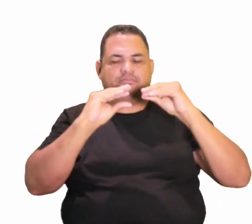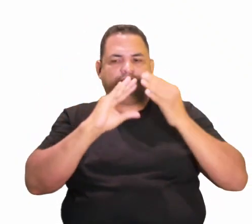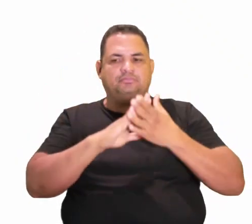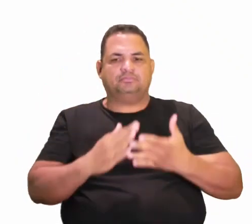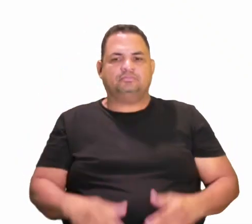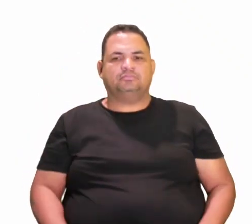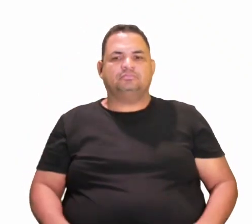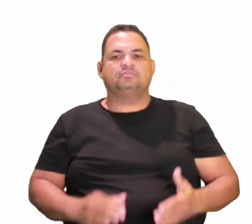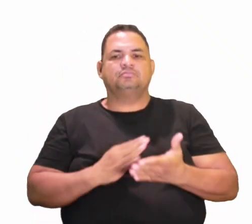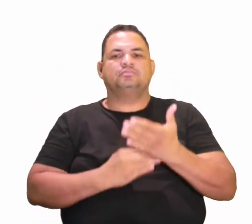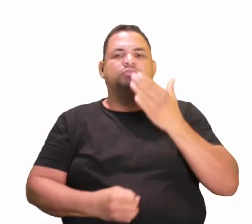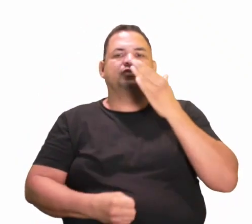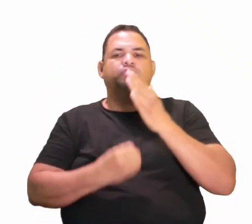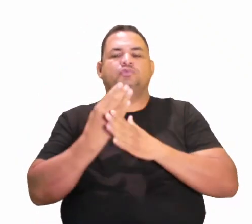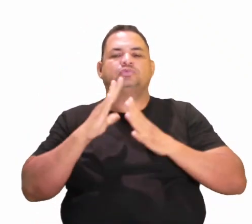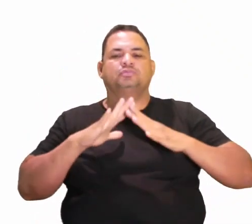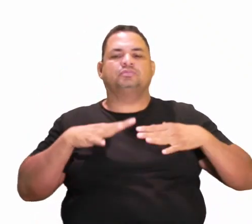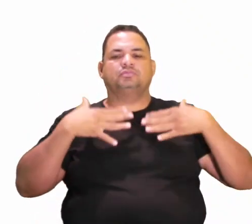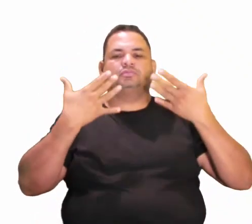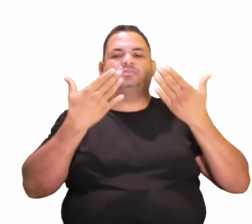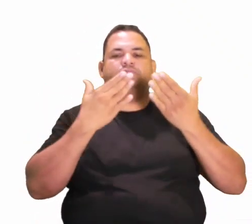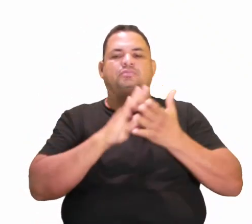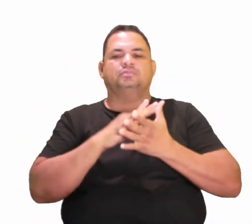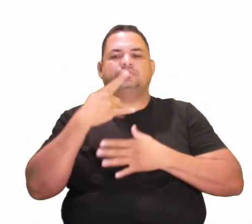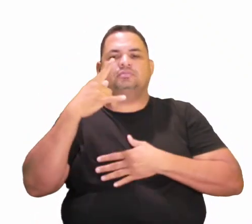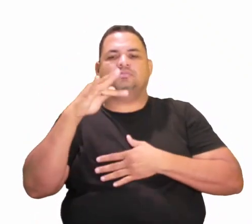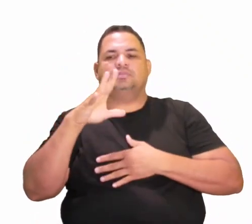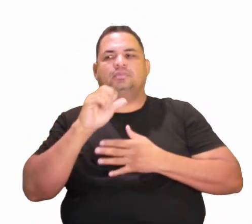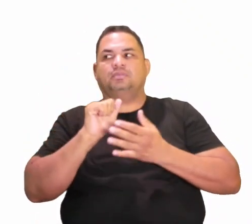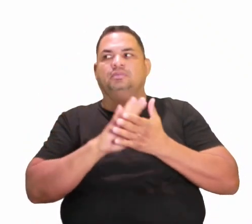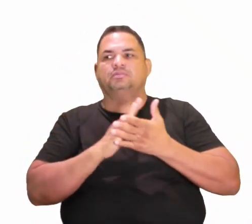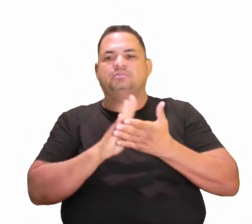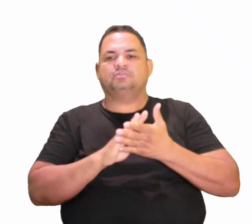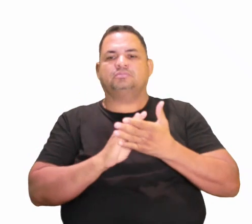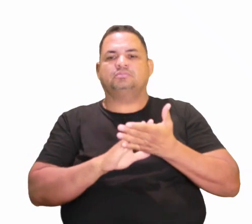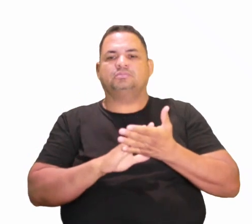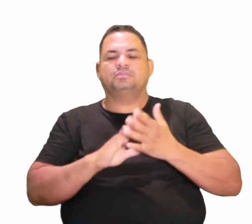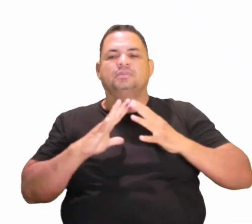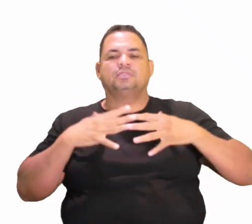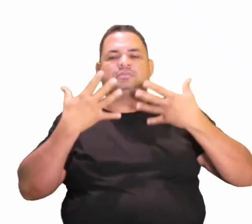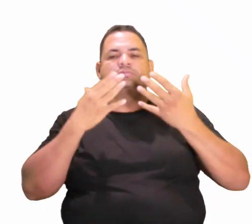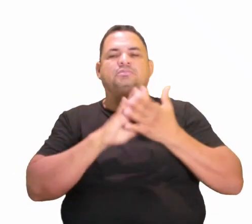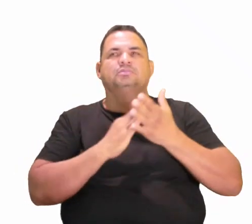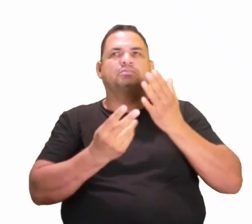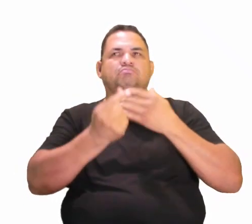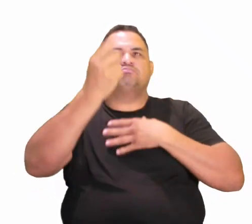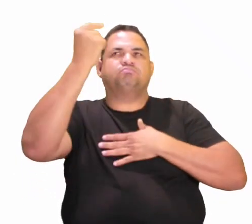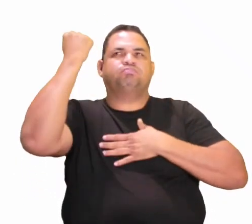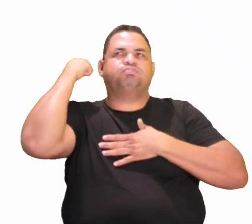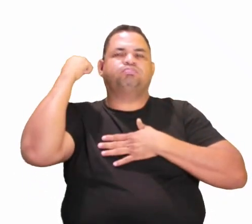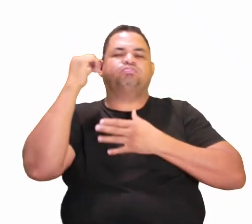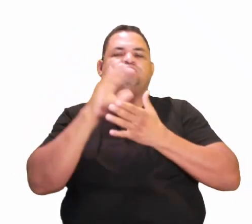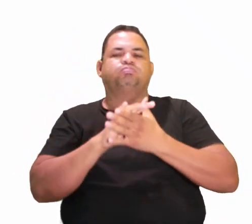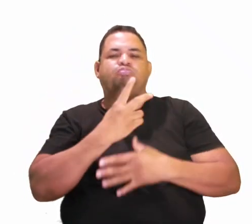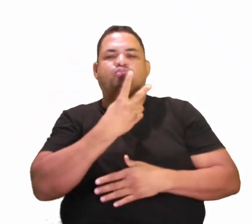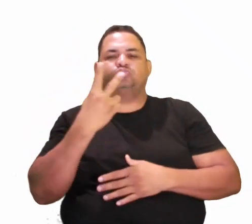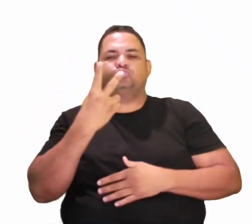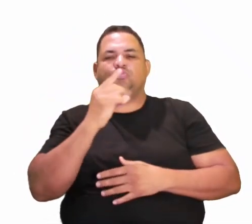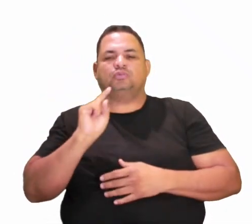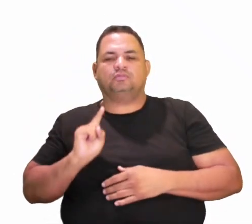Halloween vem de um antigo festival pagão celebrado pelos celtas há mais de 2000 anos. Então, é uma cultura